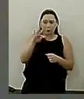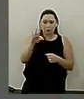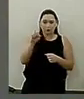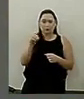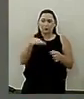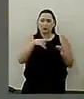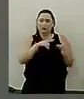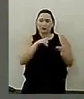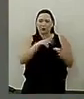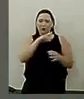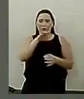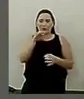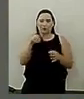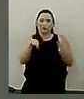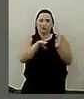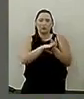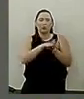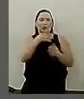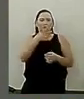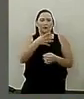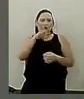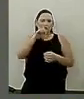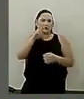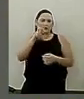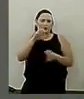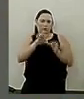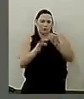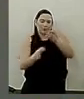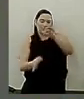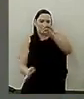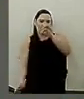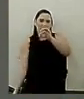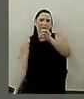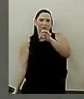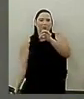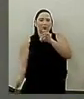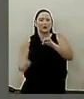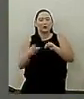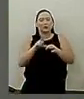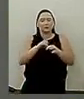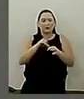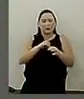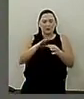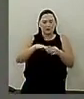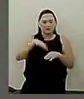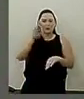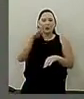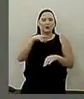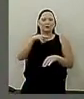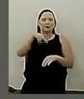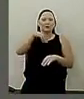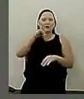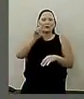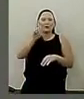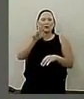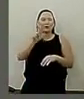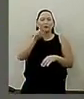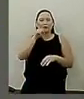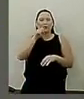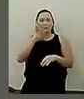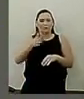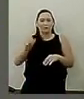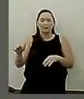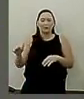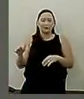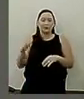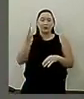Jordão chega a 495 metros abaixo do nível do mar. Não se sabe